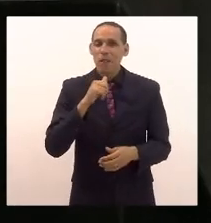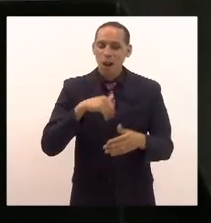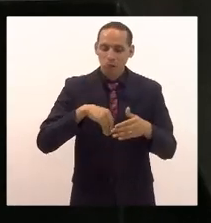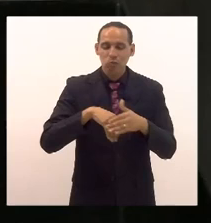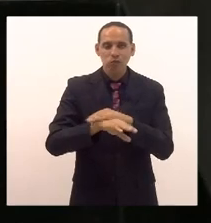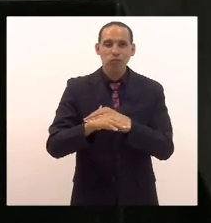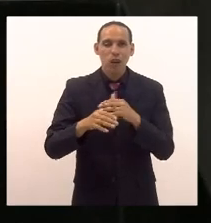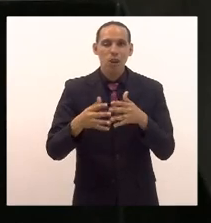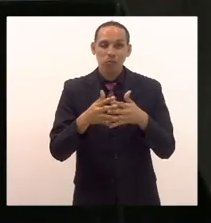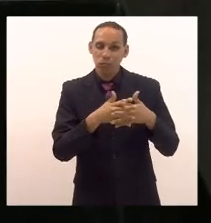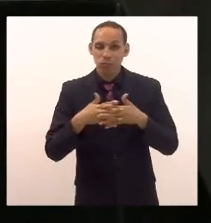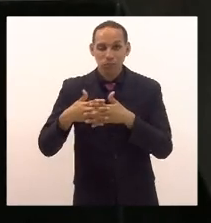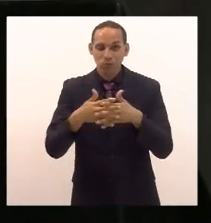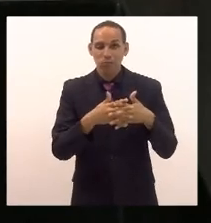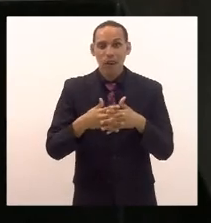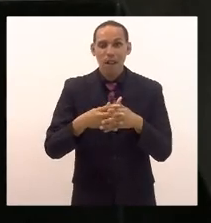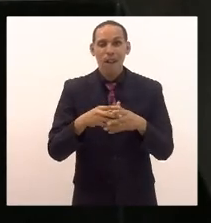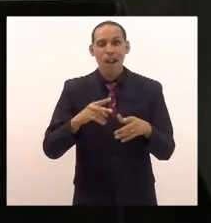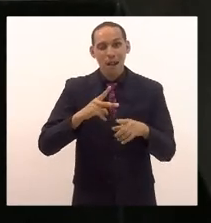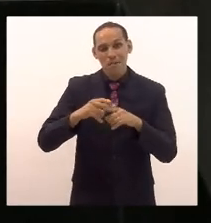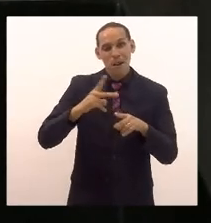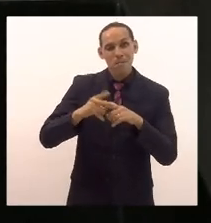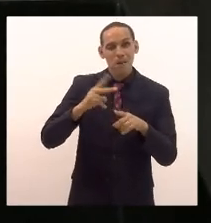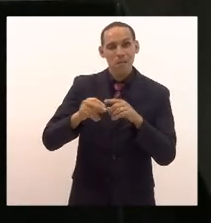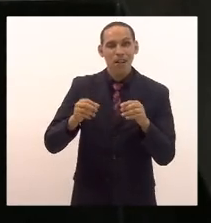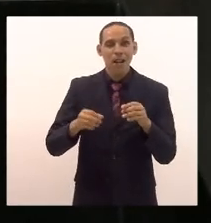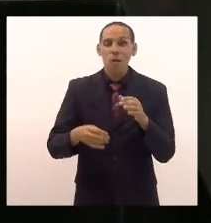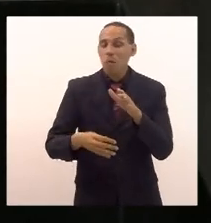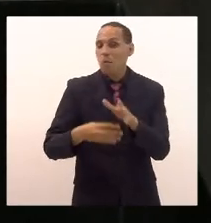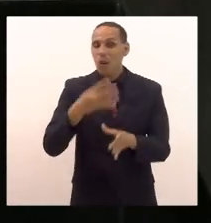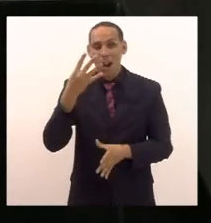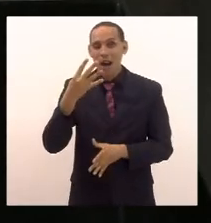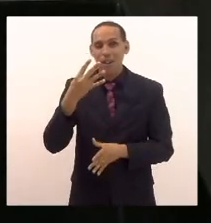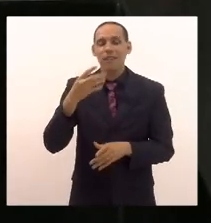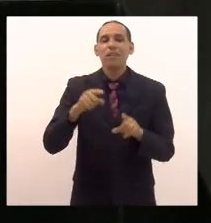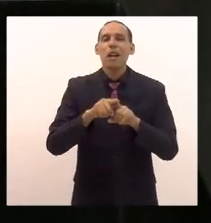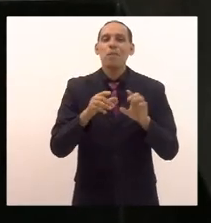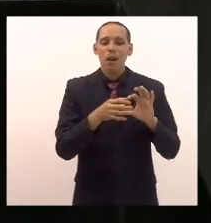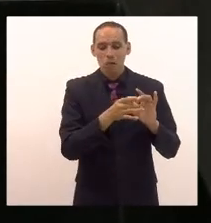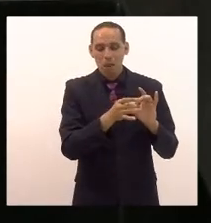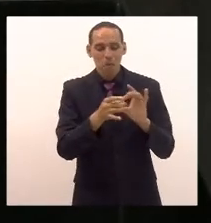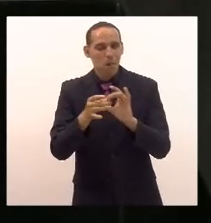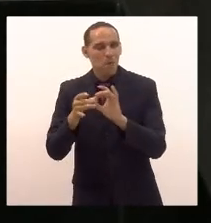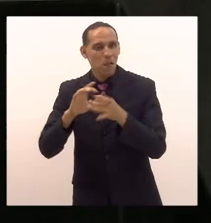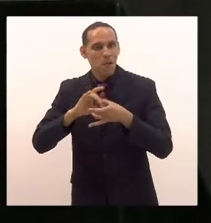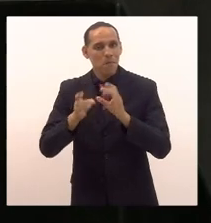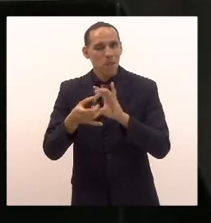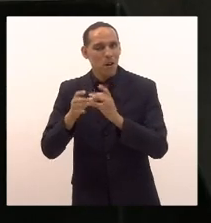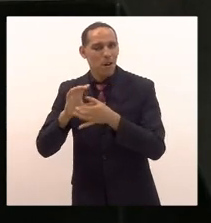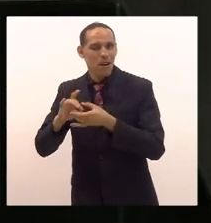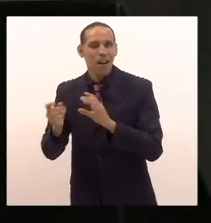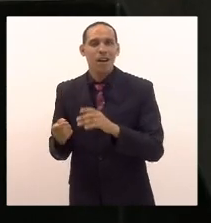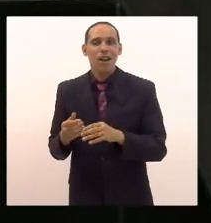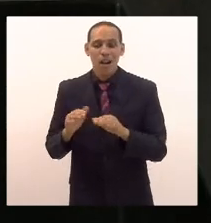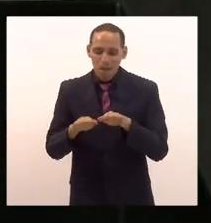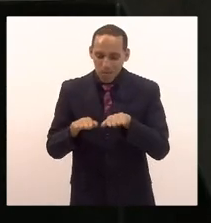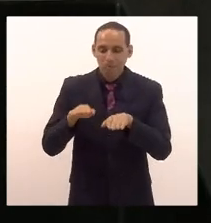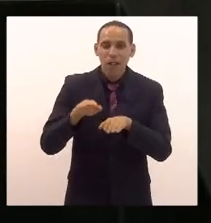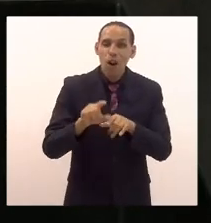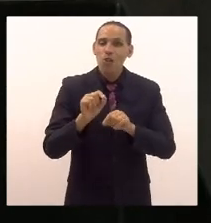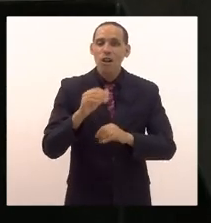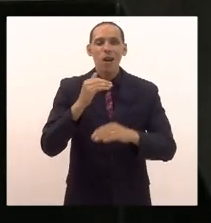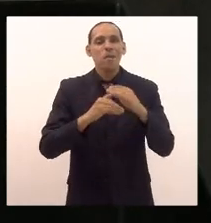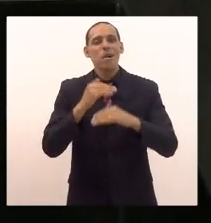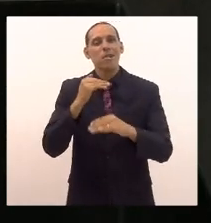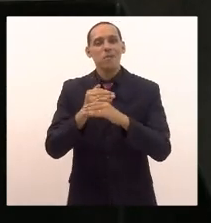Estados Unidos tetracampeão mundial e Olímpica deu mais um passo na conquista da igualdade de